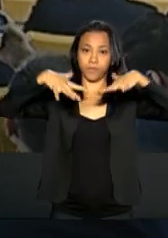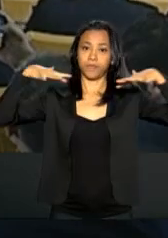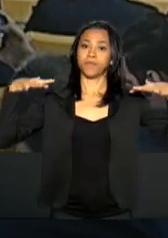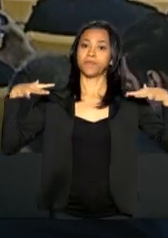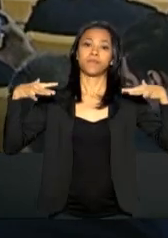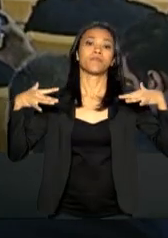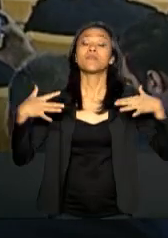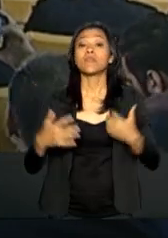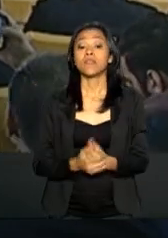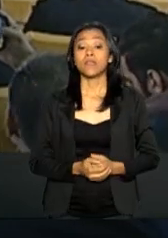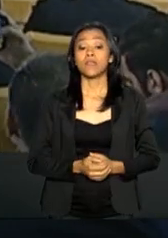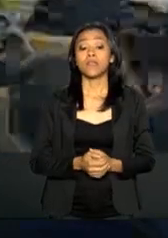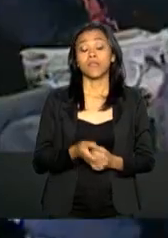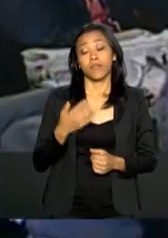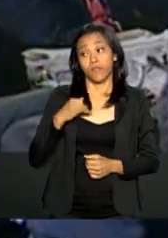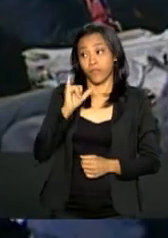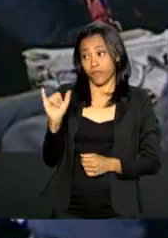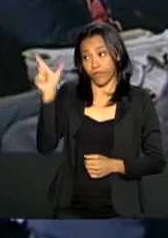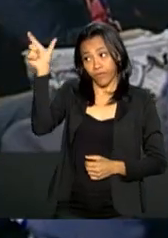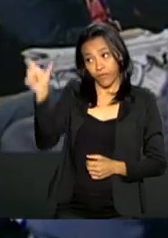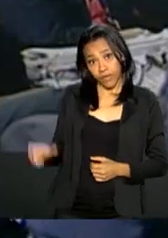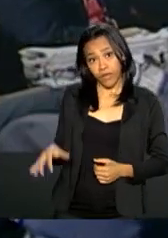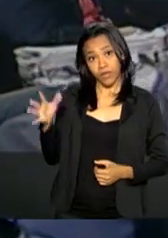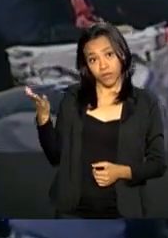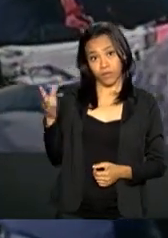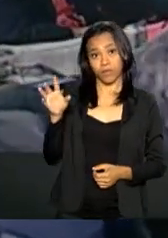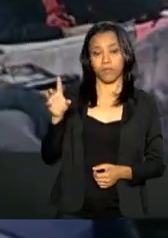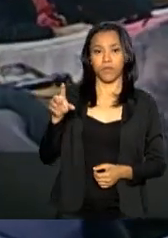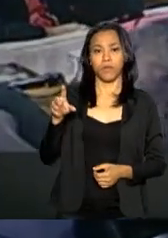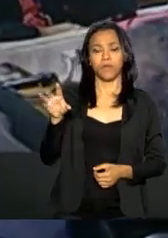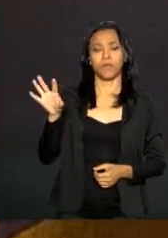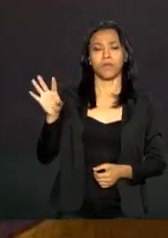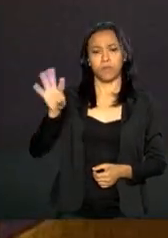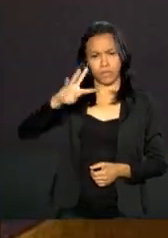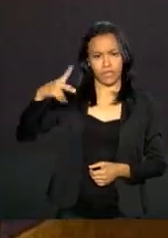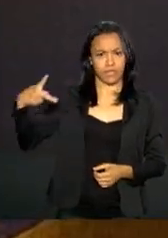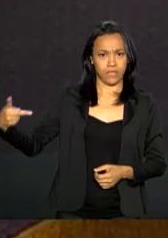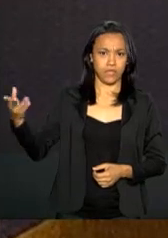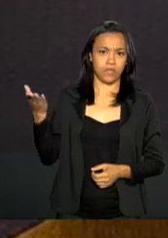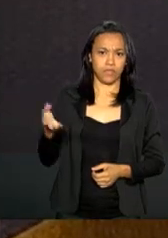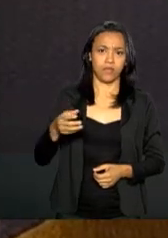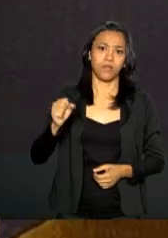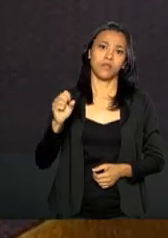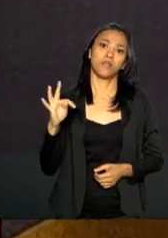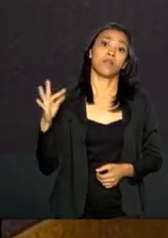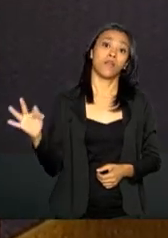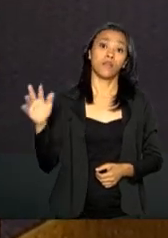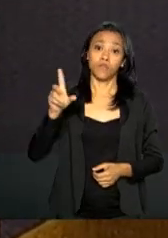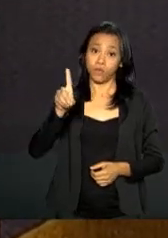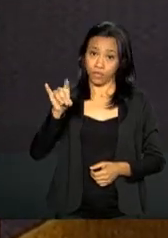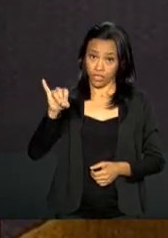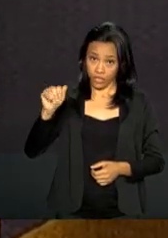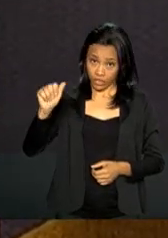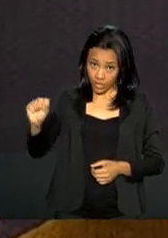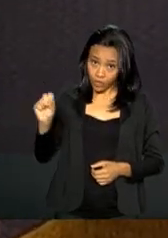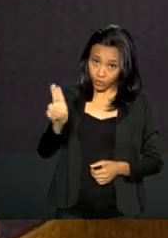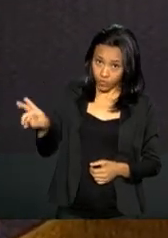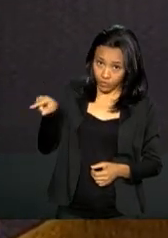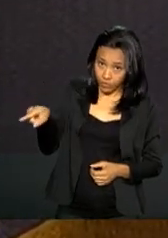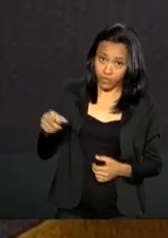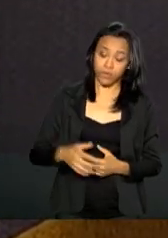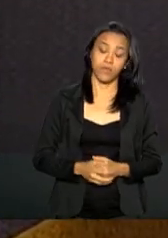interessante o ministro ao frio deu há tempos atrás quando era presidente da câmara eu recebi o campeão ac o